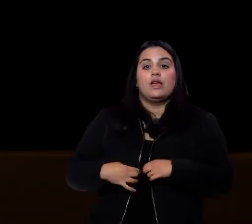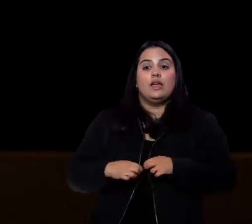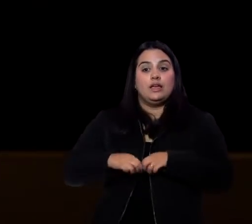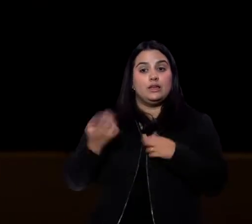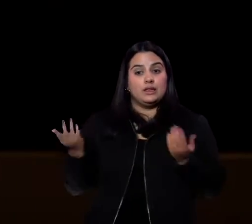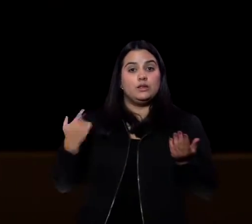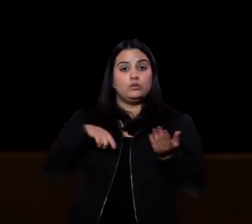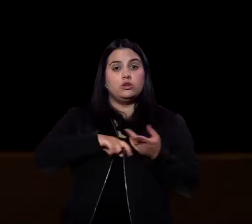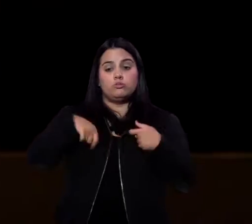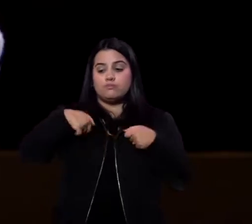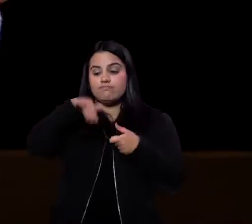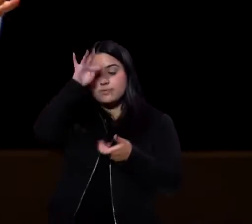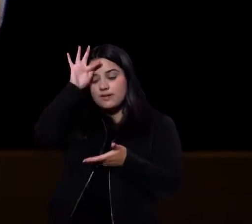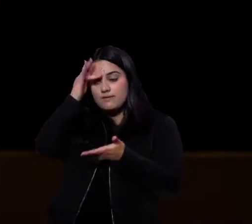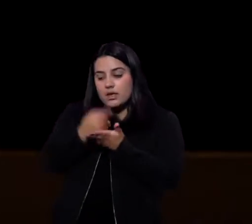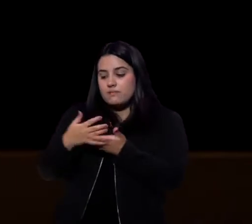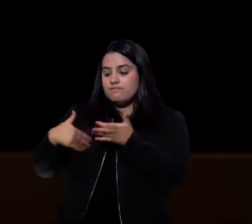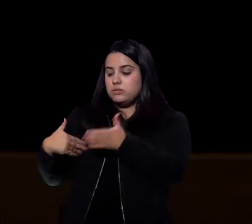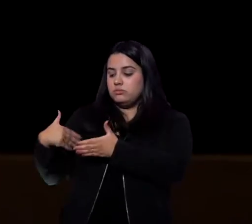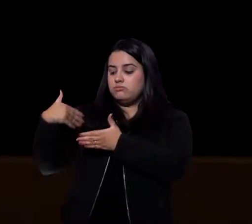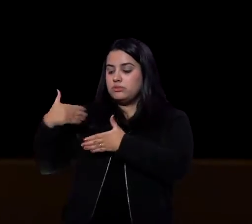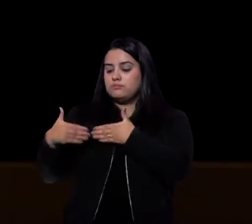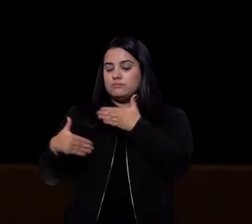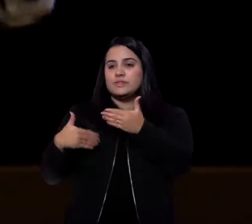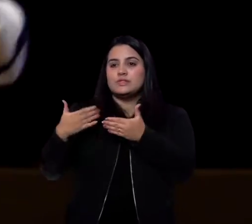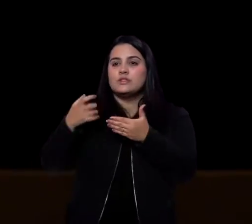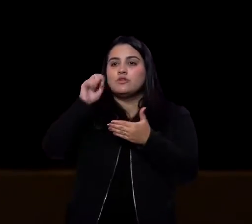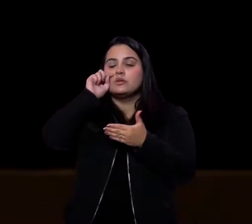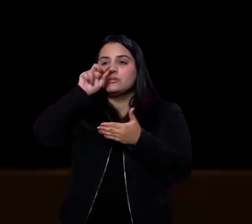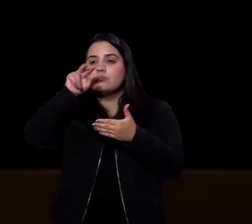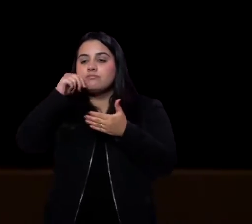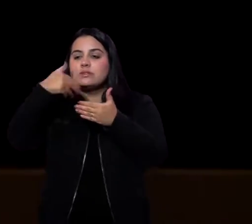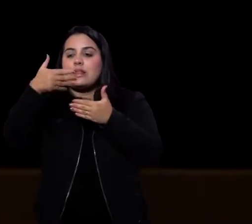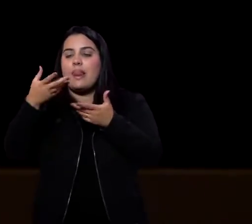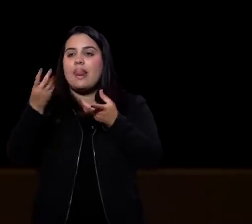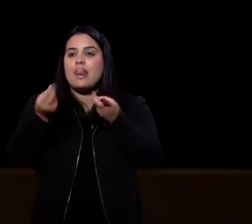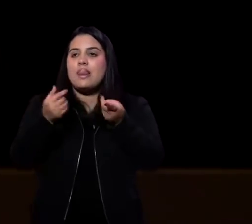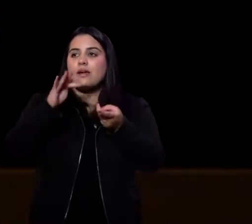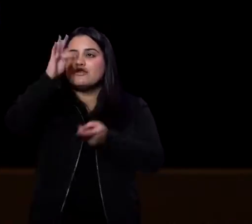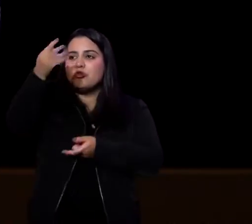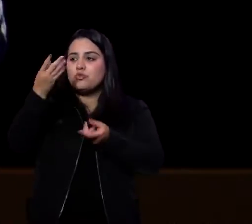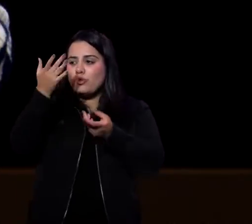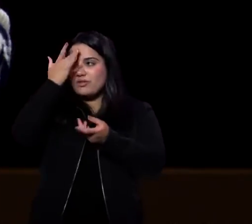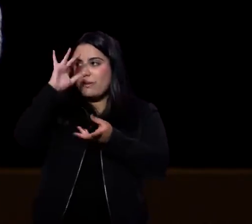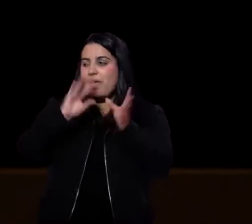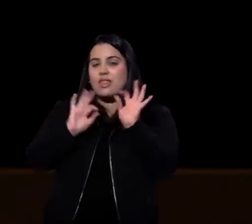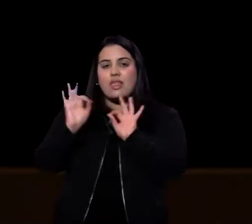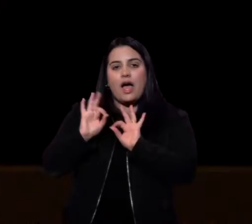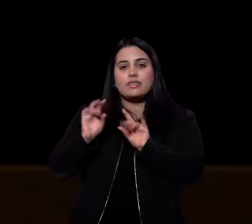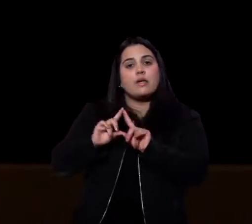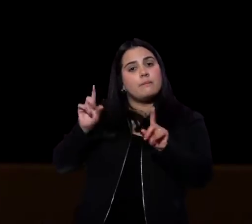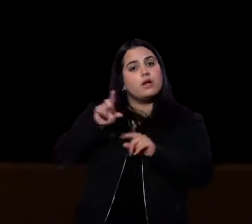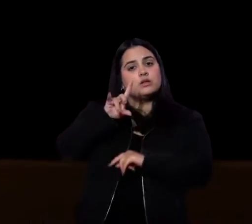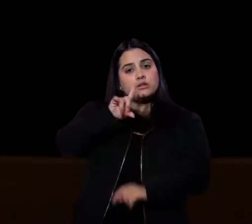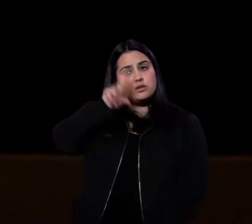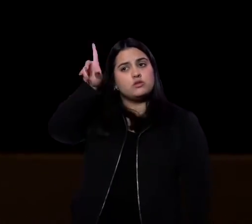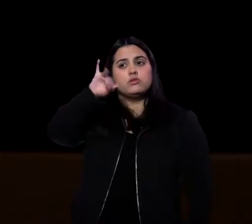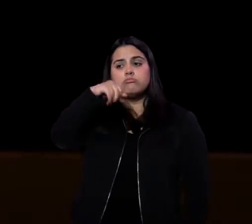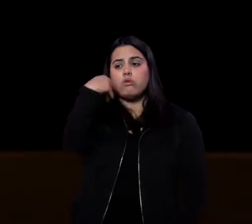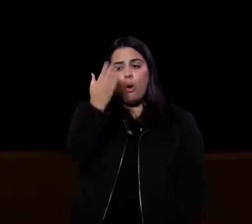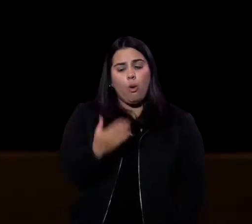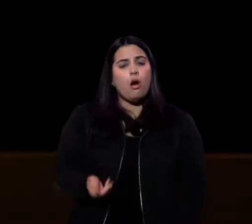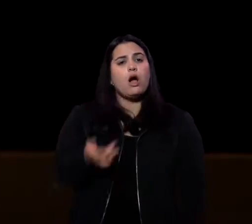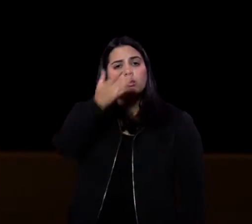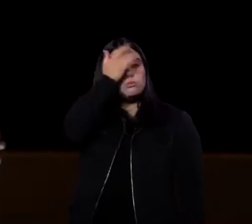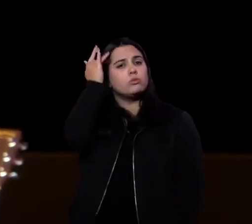de fé que a gente não vai ter chegando um palmo na nossa frente, assim. Mas Deus vai honrar as pessoas que tiverem fé,